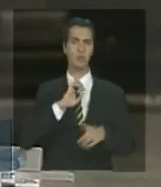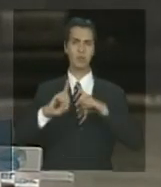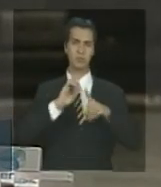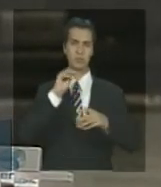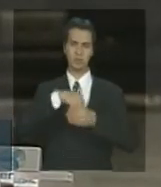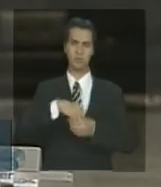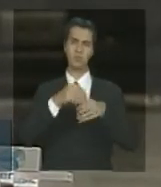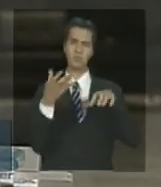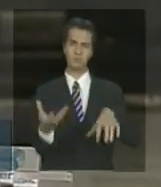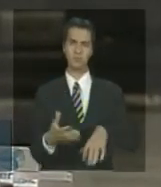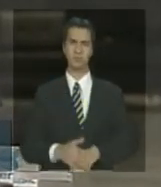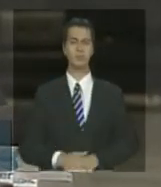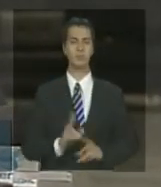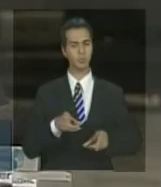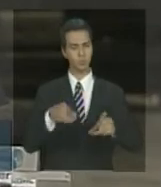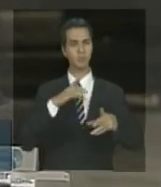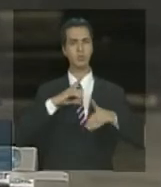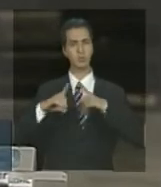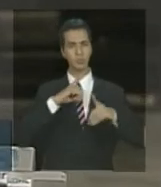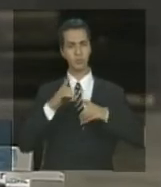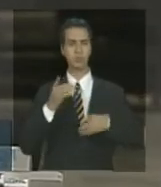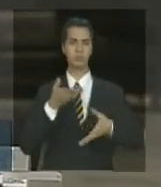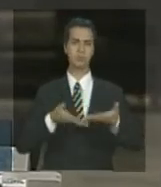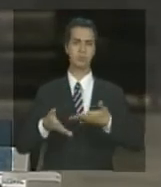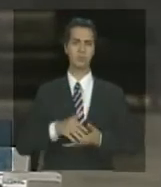Então, seguimos conversando, ok? Mas...